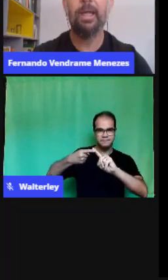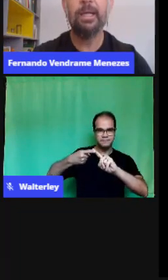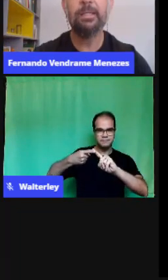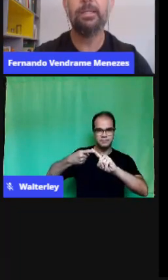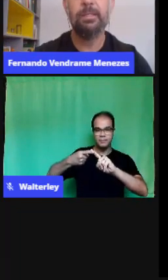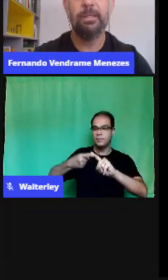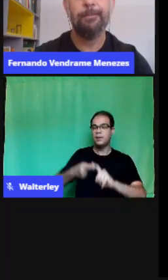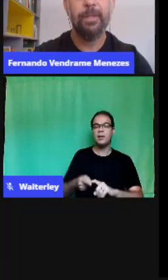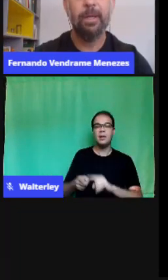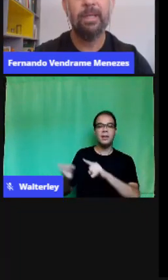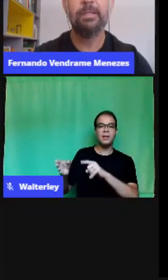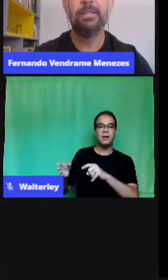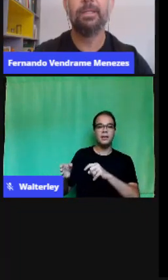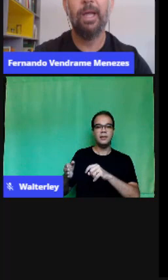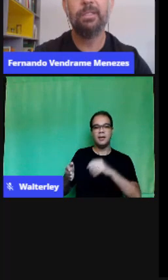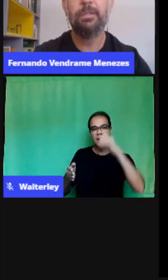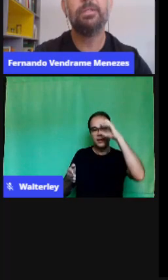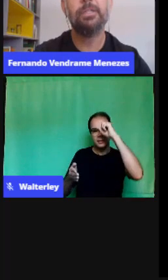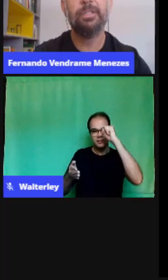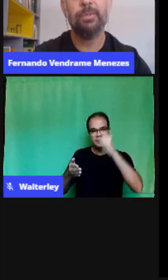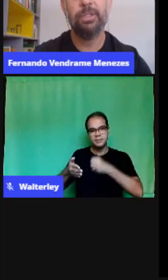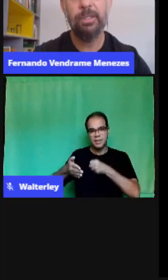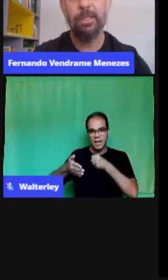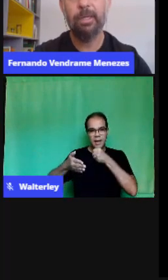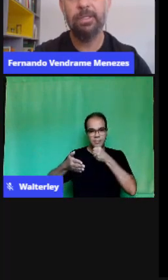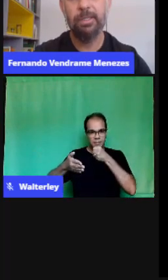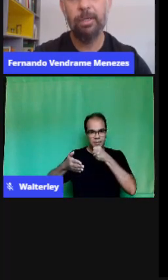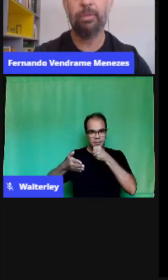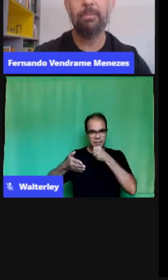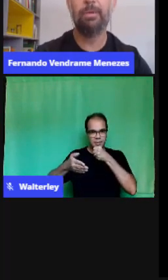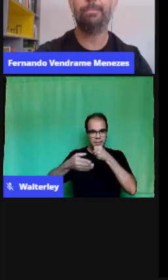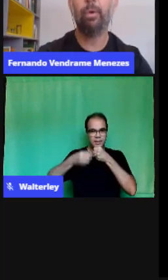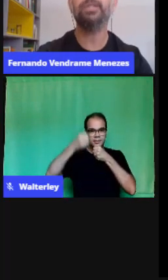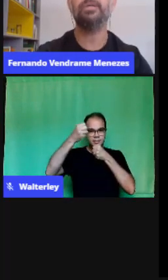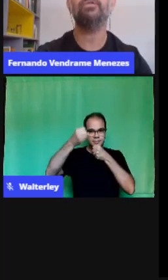coisa, essas estratégias de